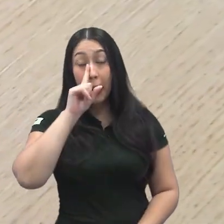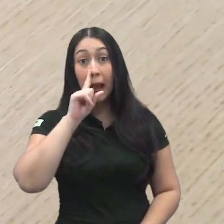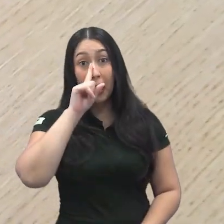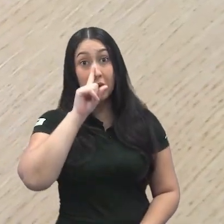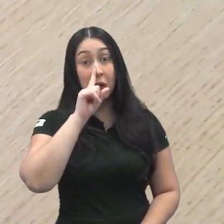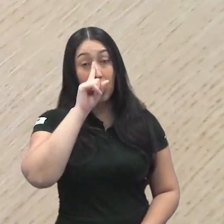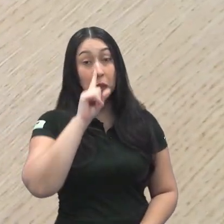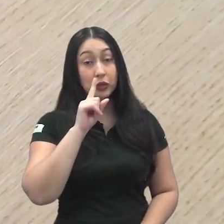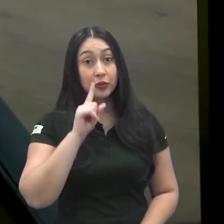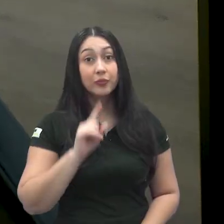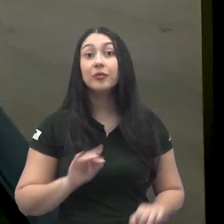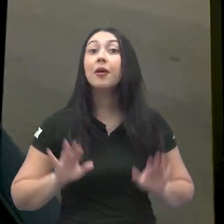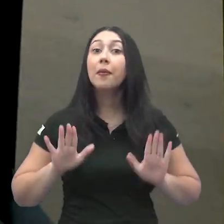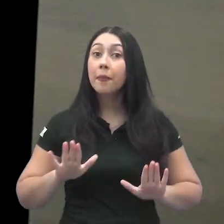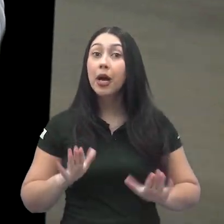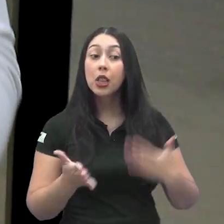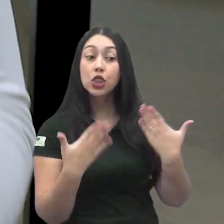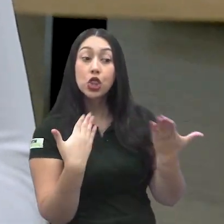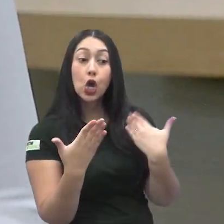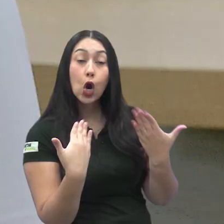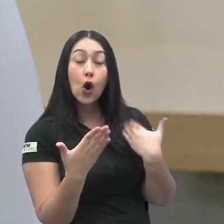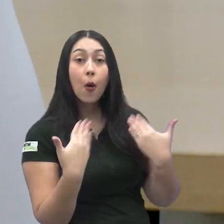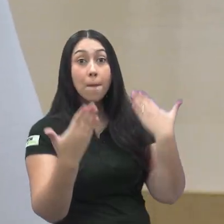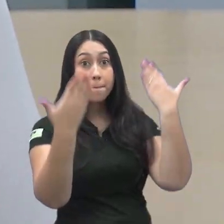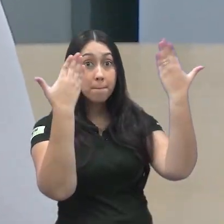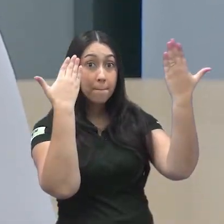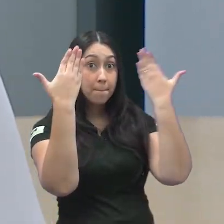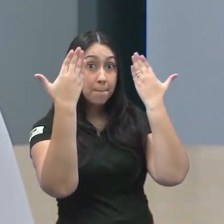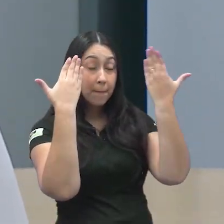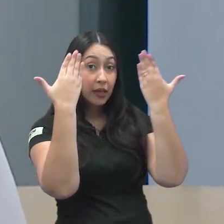risco de obesidade. Foi em uma conversa com a